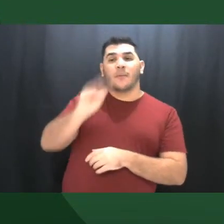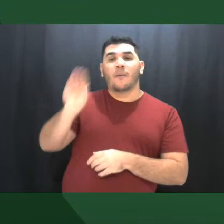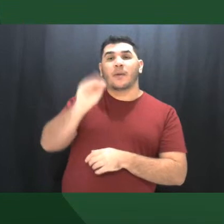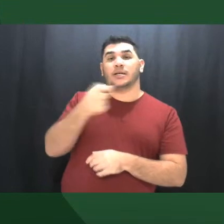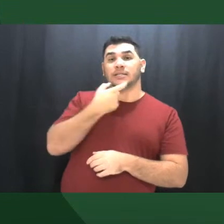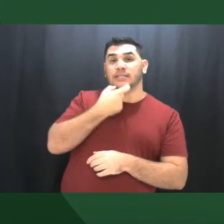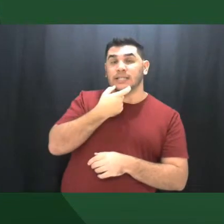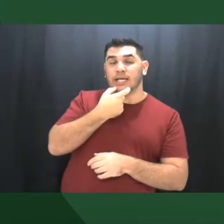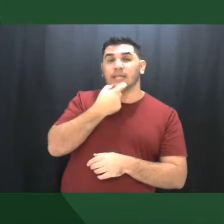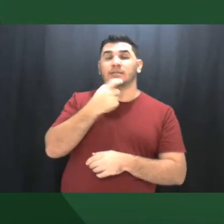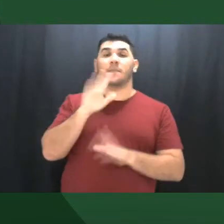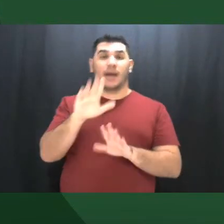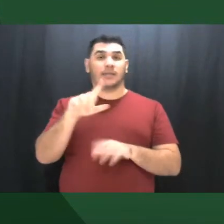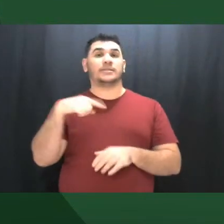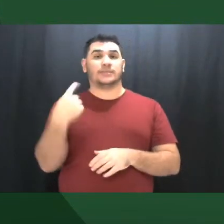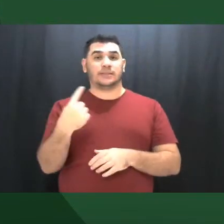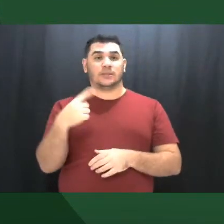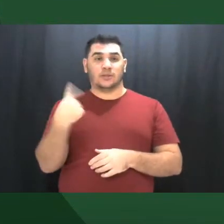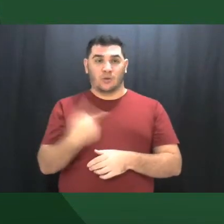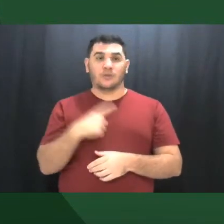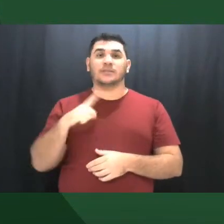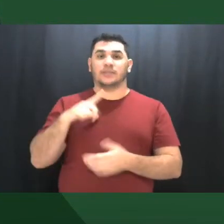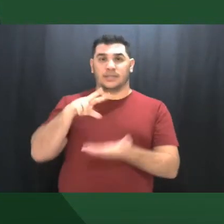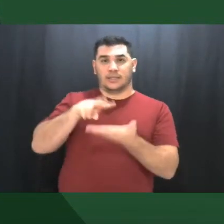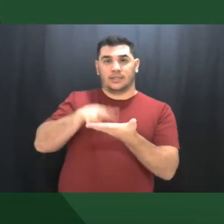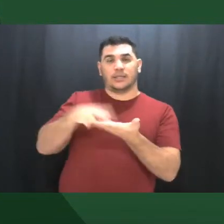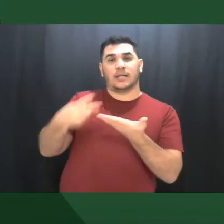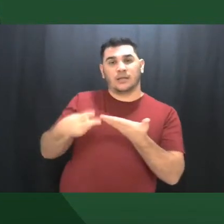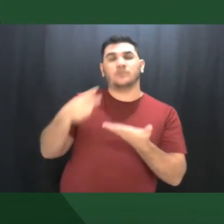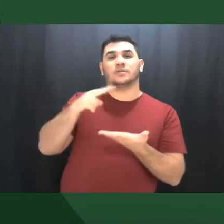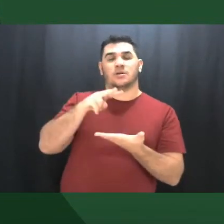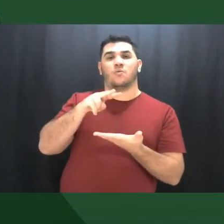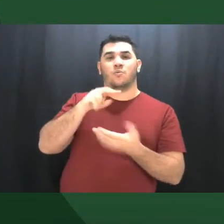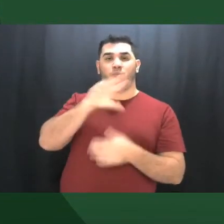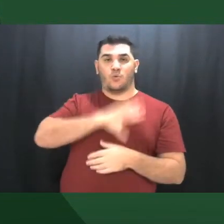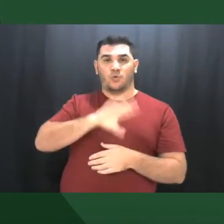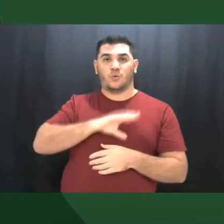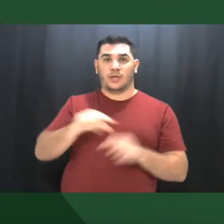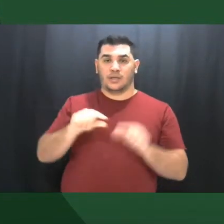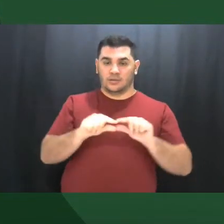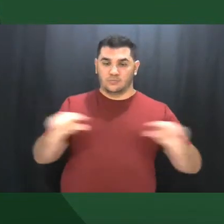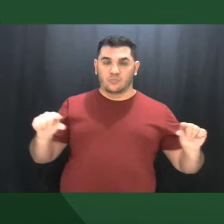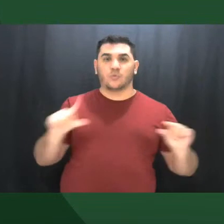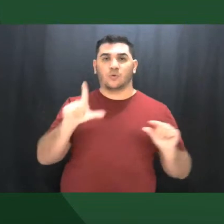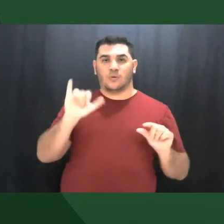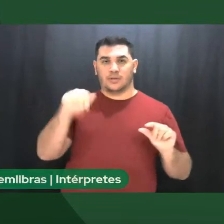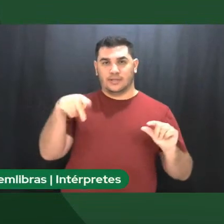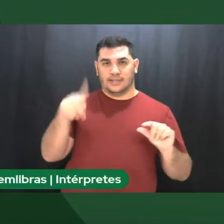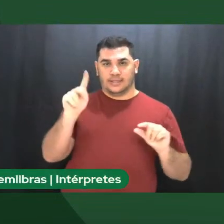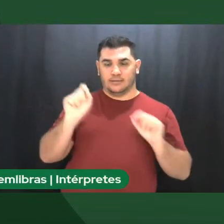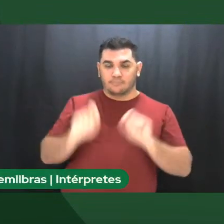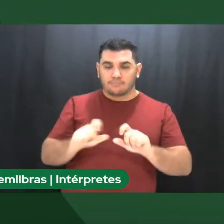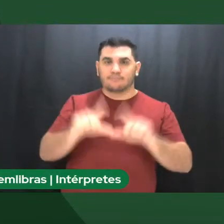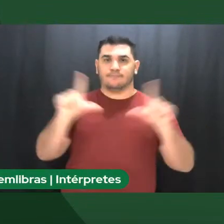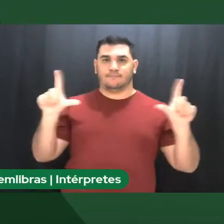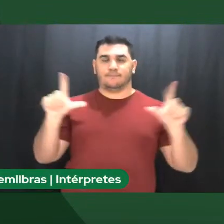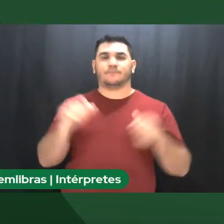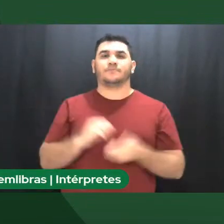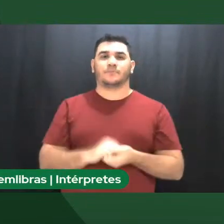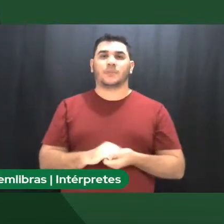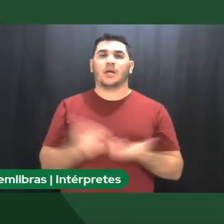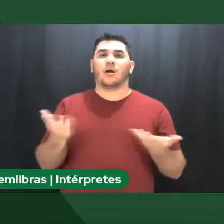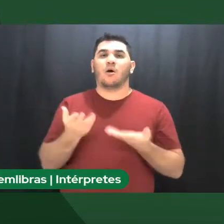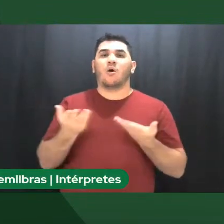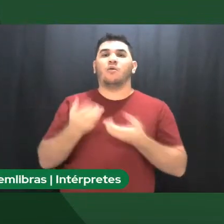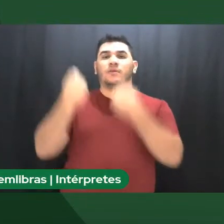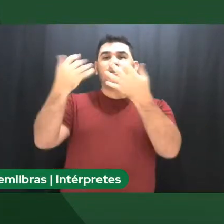fixado nos comentários do chat. Agora eu vou fazer a apresentação do nosso palestrante em inglês. Fiquem à vontade para fazer as